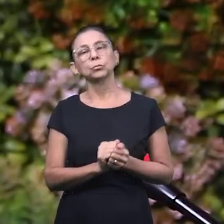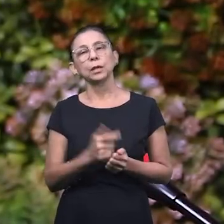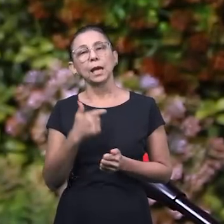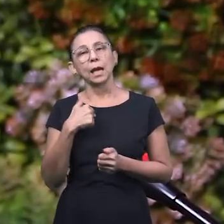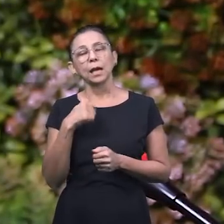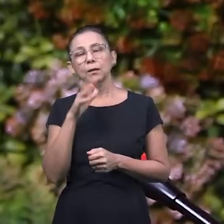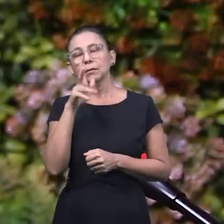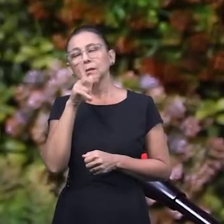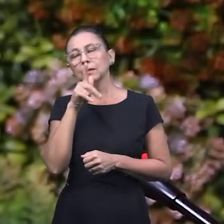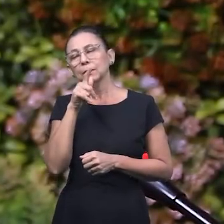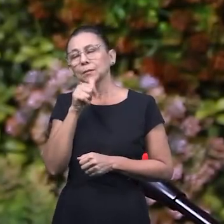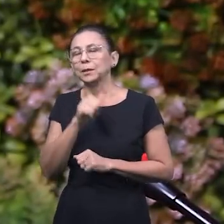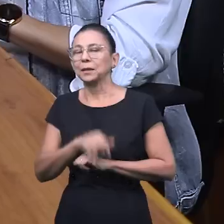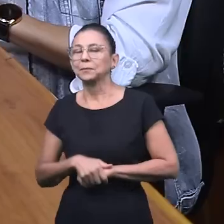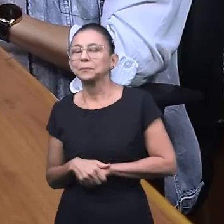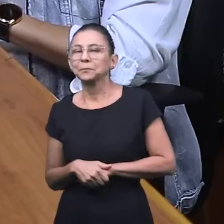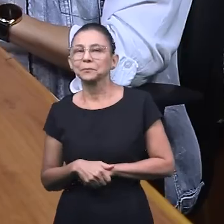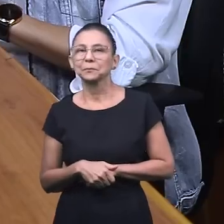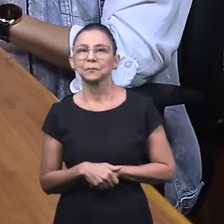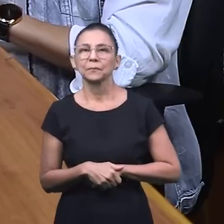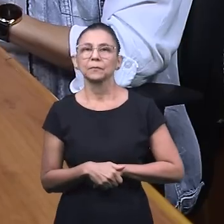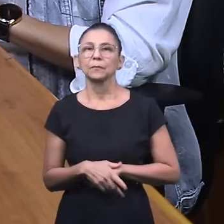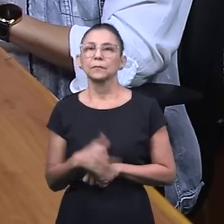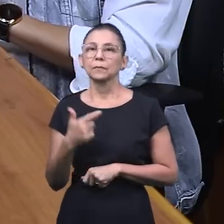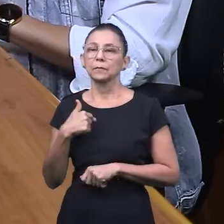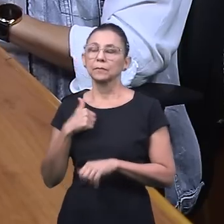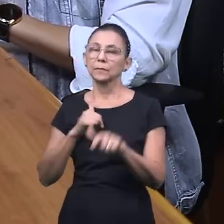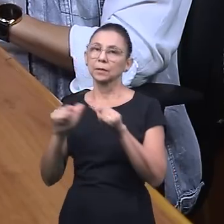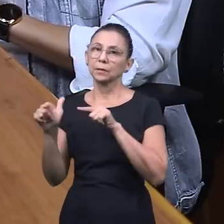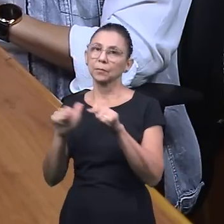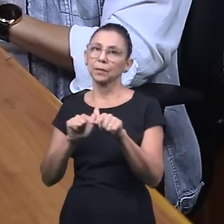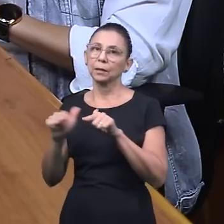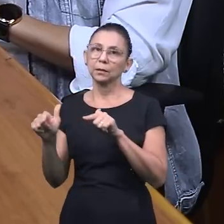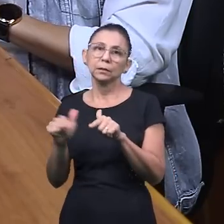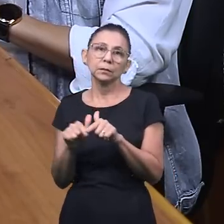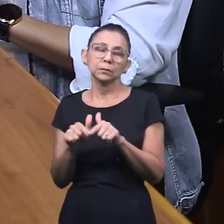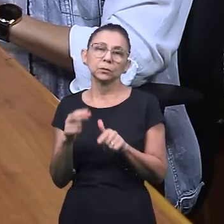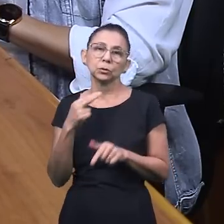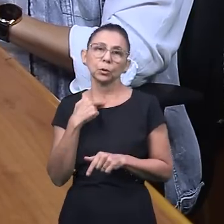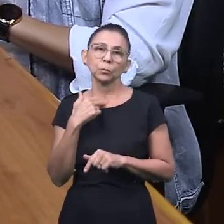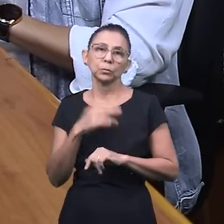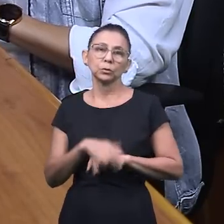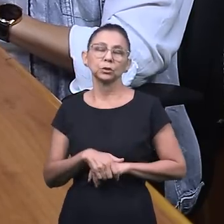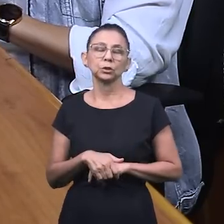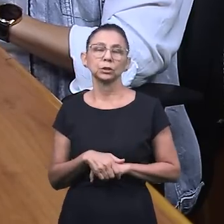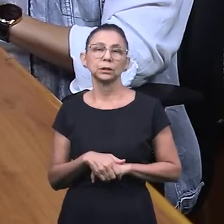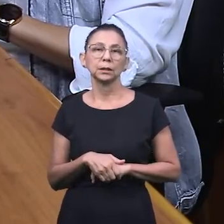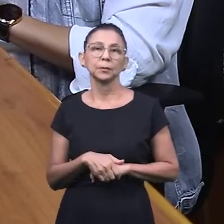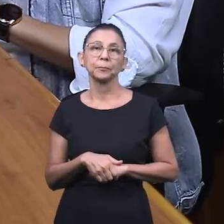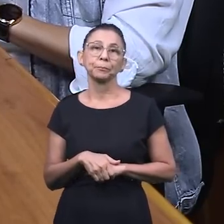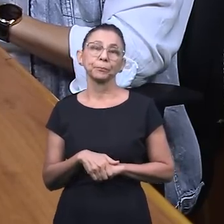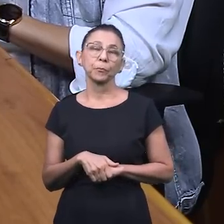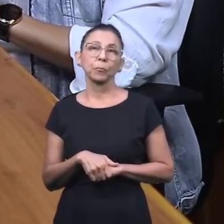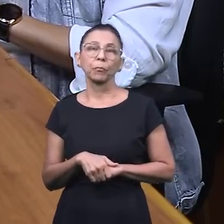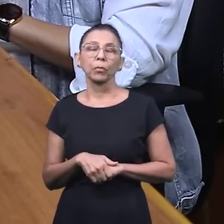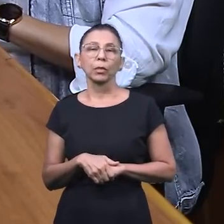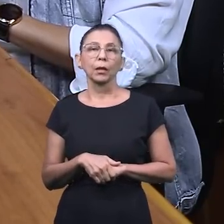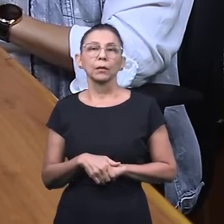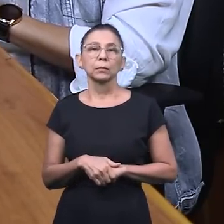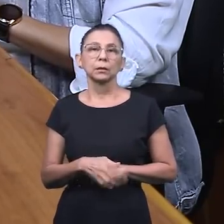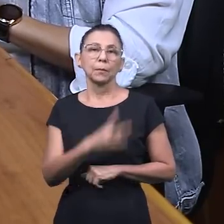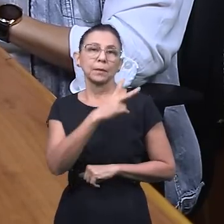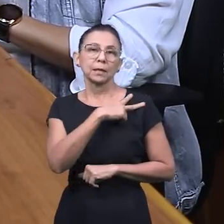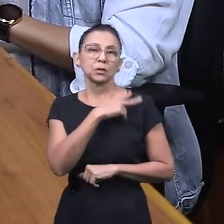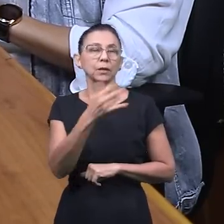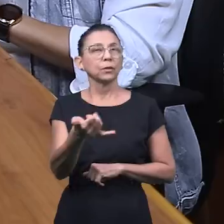não tinha ido ainda. Até o final do ano eu não tinha ido. Estava trabalhando. Eu não podia simplesmente ligar para minha chefe e falar assim, olha, estou